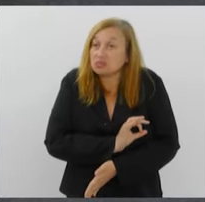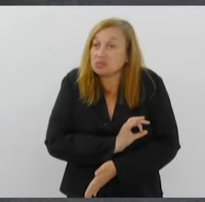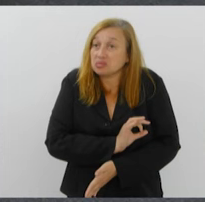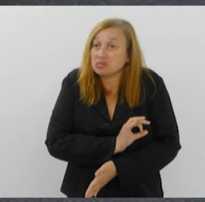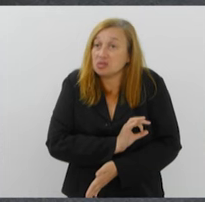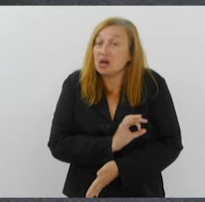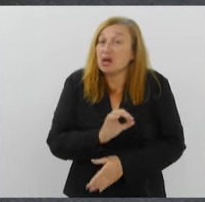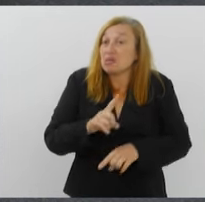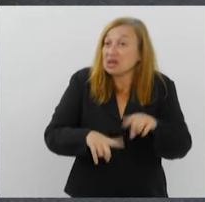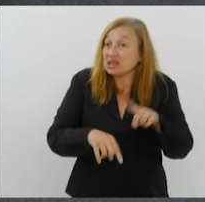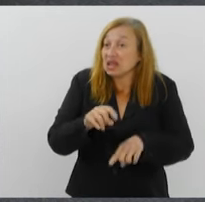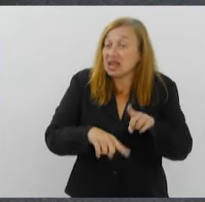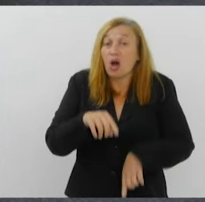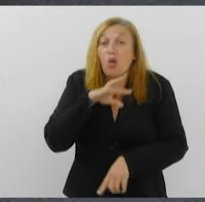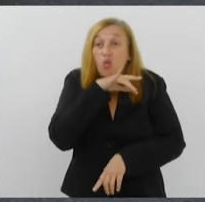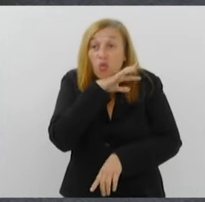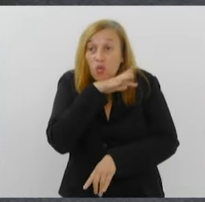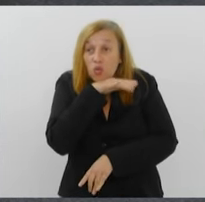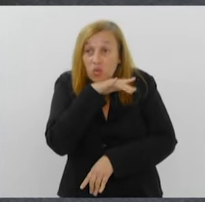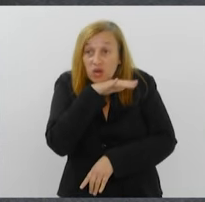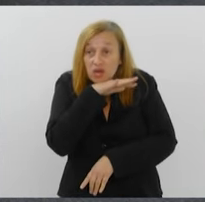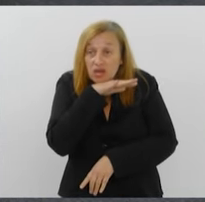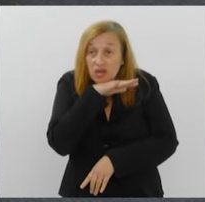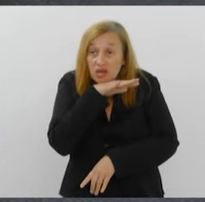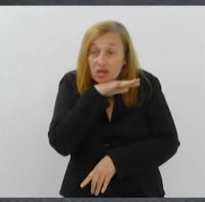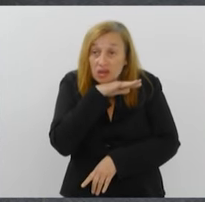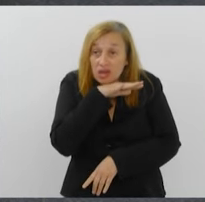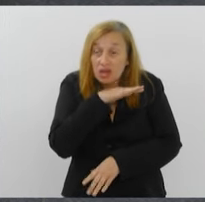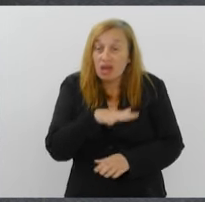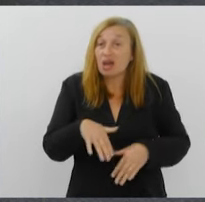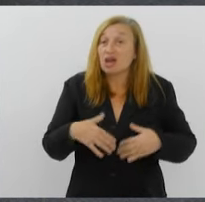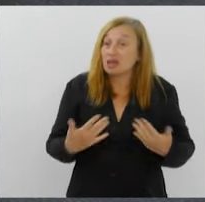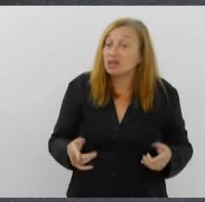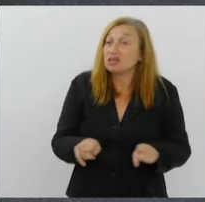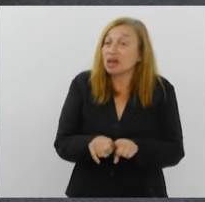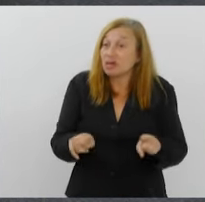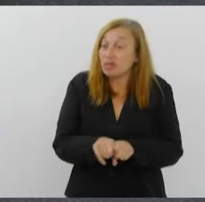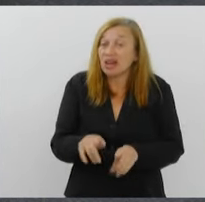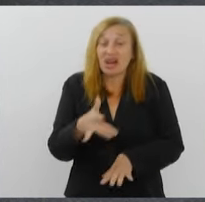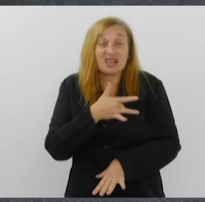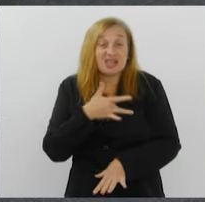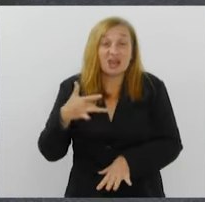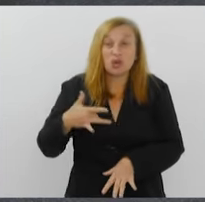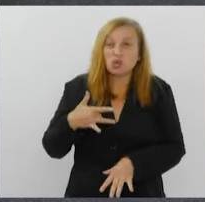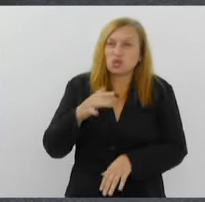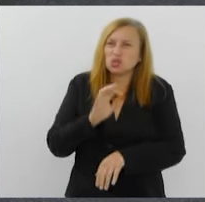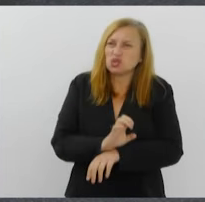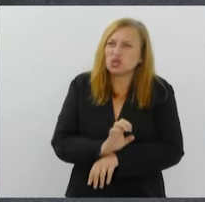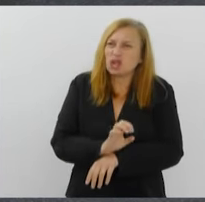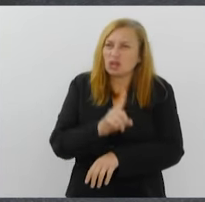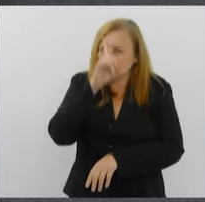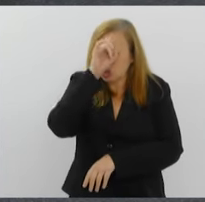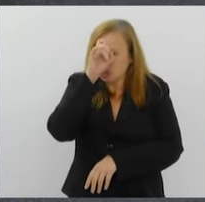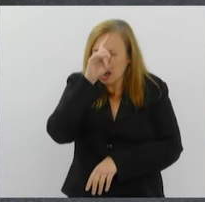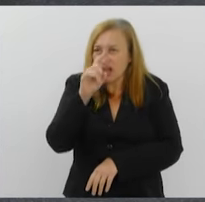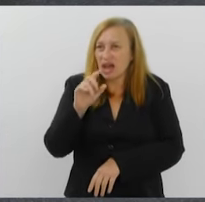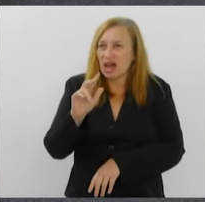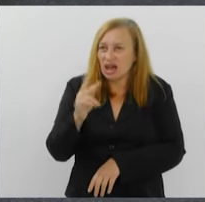ainda vivem à mercê da nossa saúde, do Estado, com o hospital